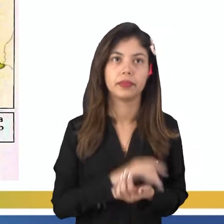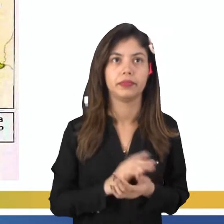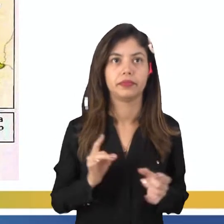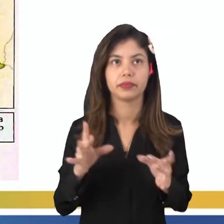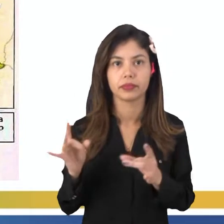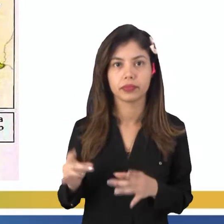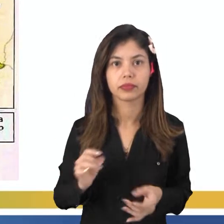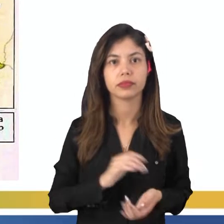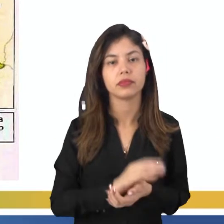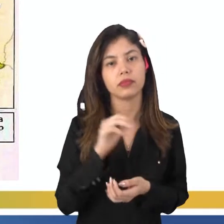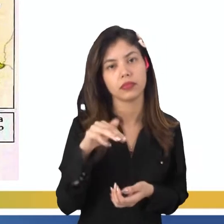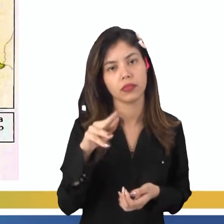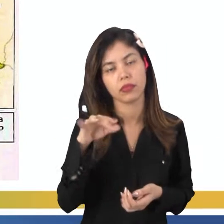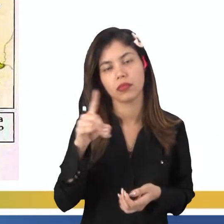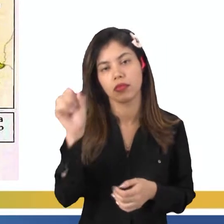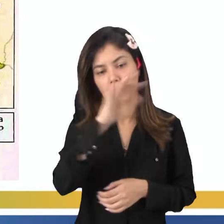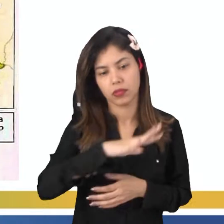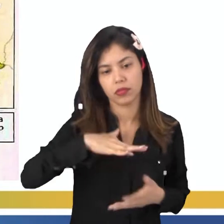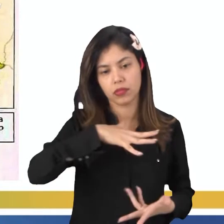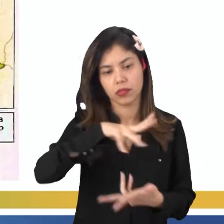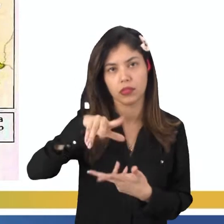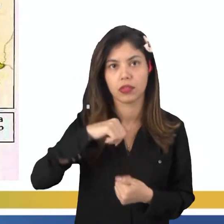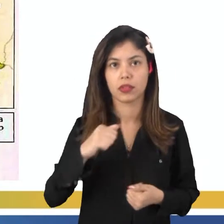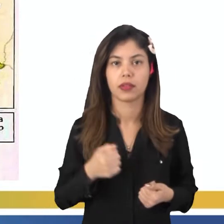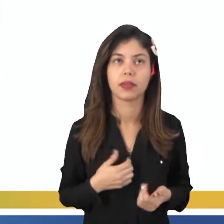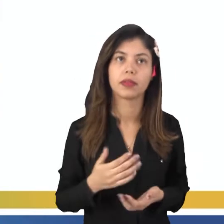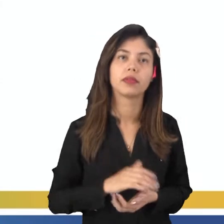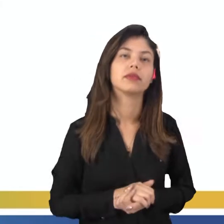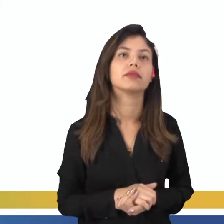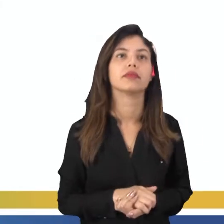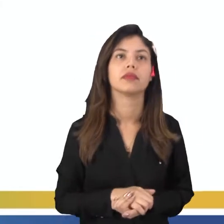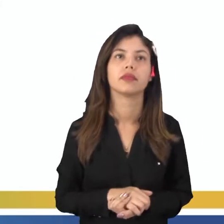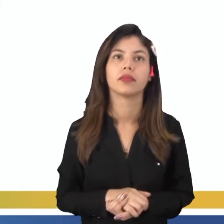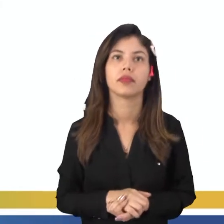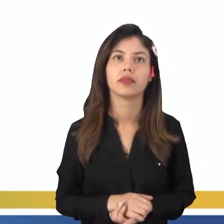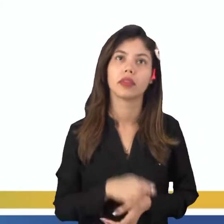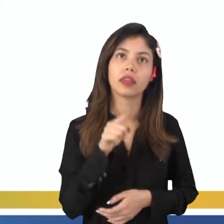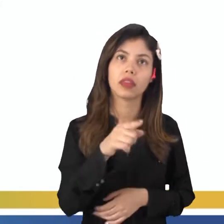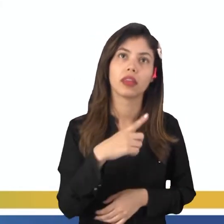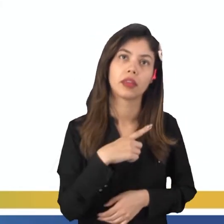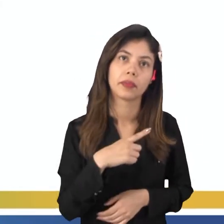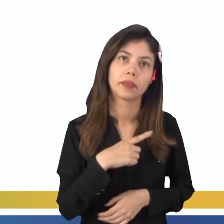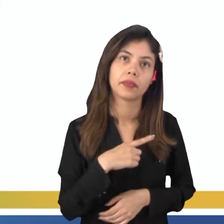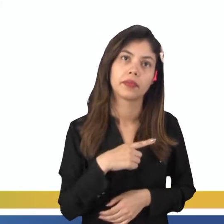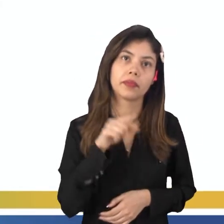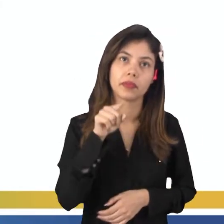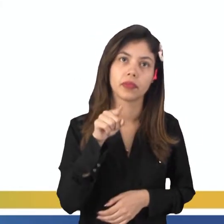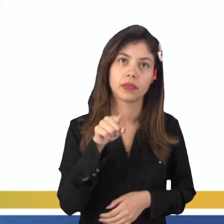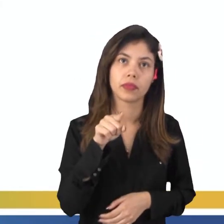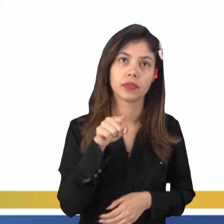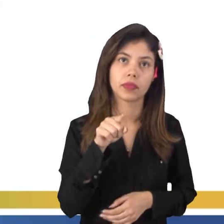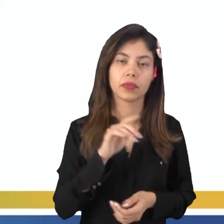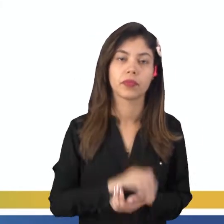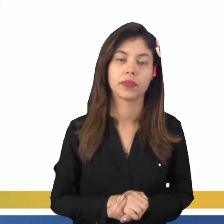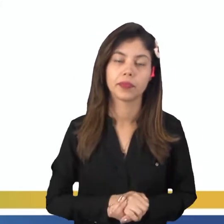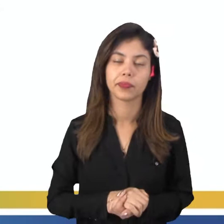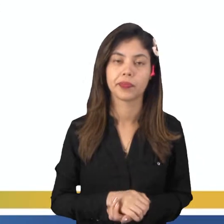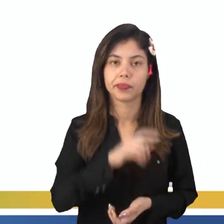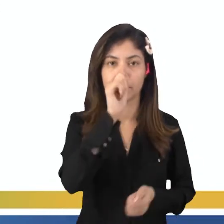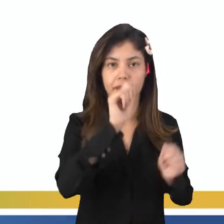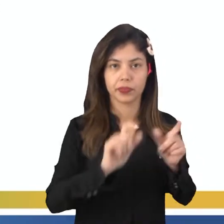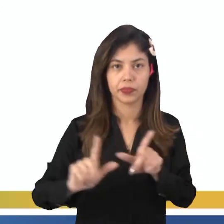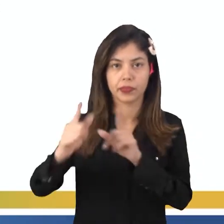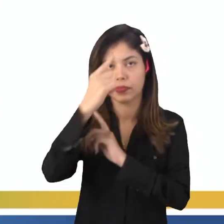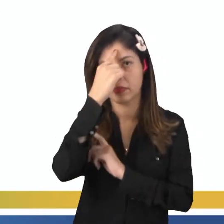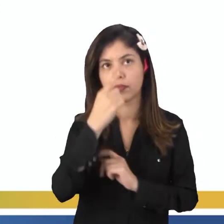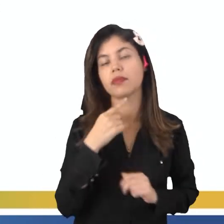mercado de commodity mundial para a gente ficar mais animado. E aí eu tenho um panorama nesse próximo quadro